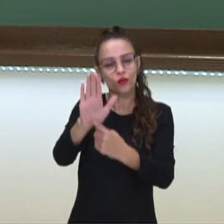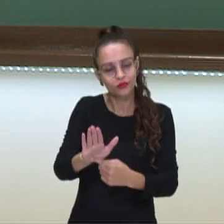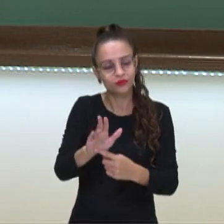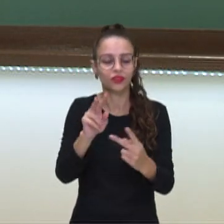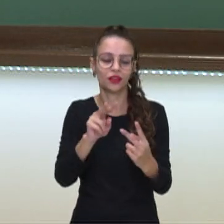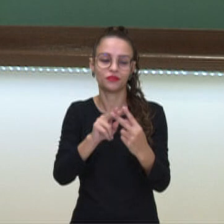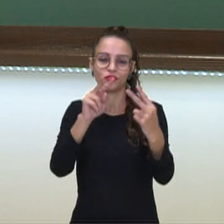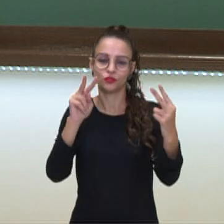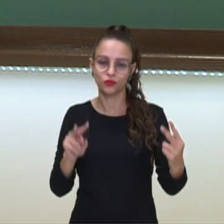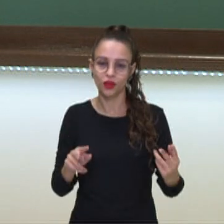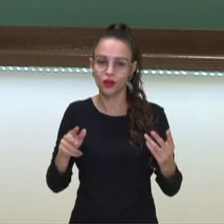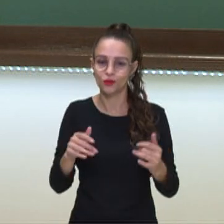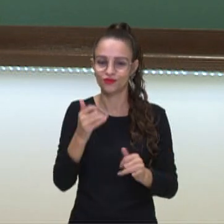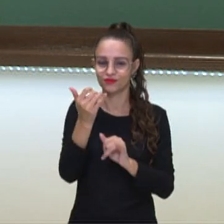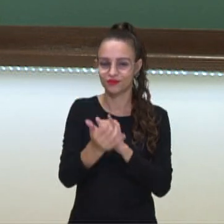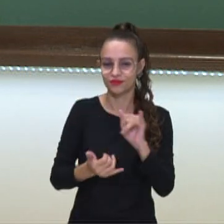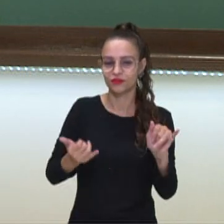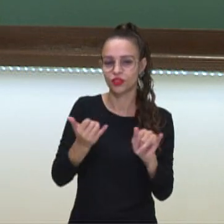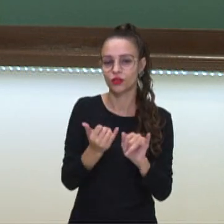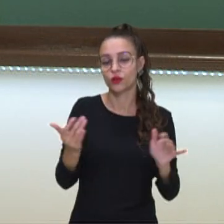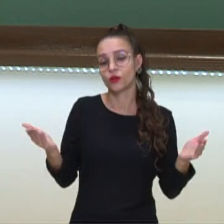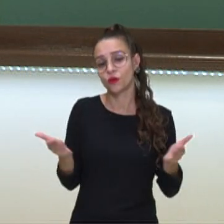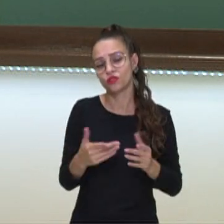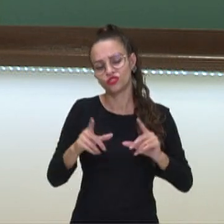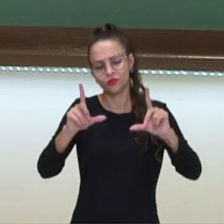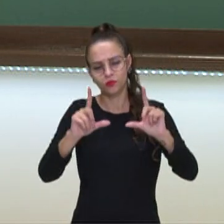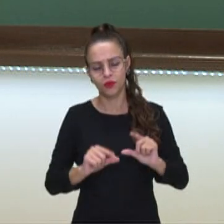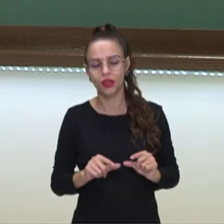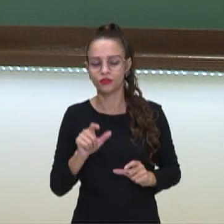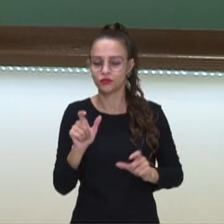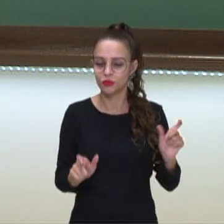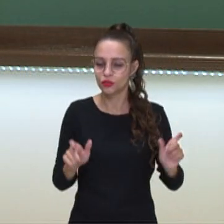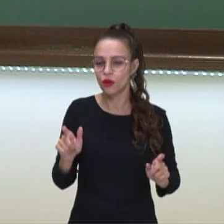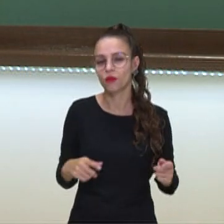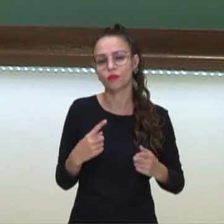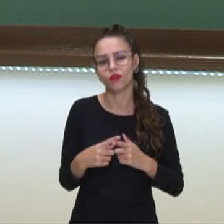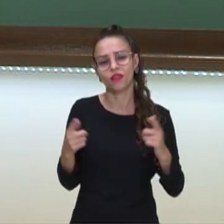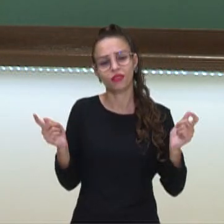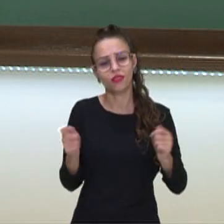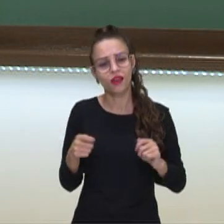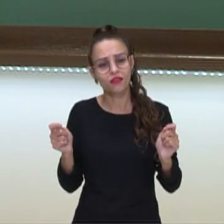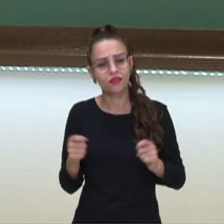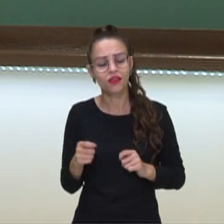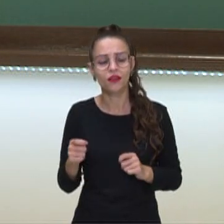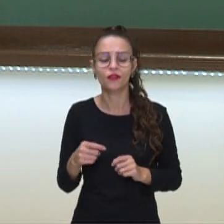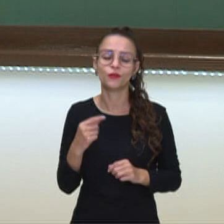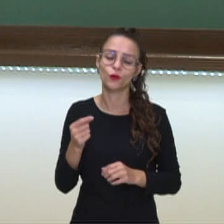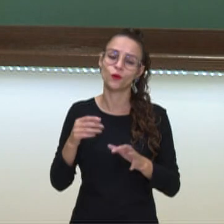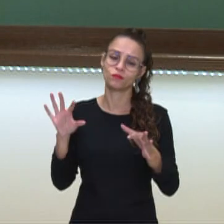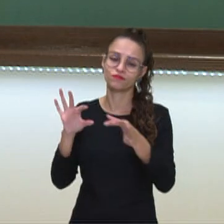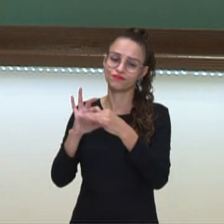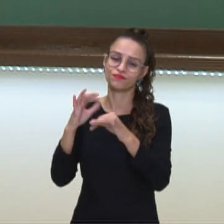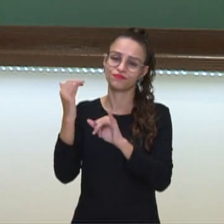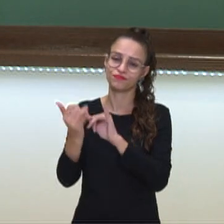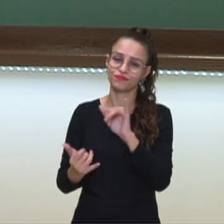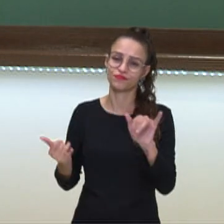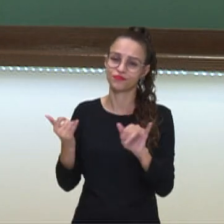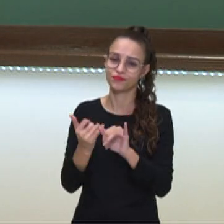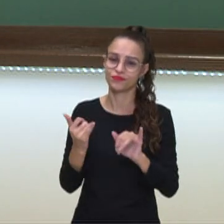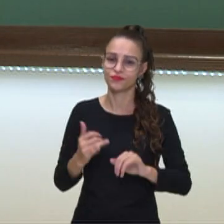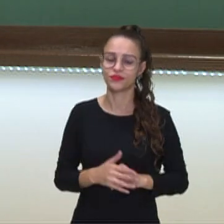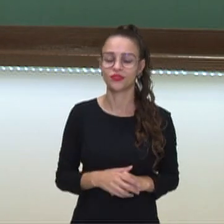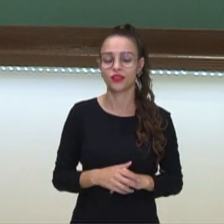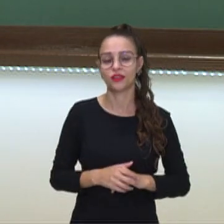online. Hoje essa equipe já é bem mais reduzida porque a transmissão pode ser via internet, né?